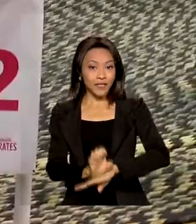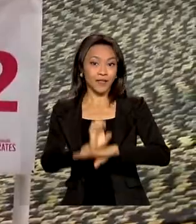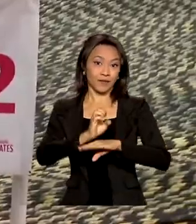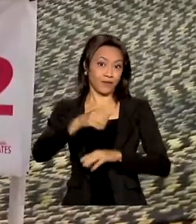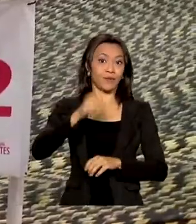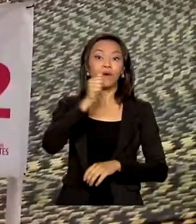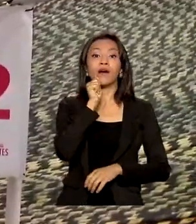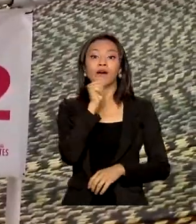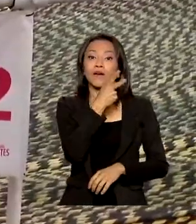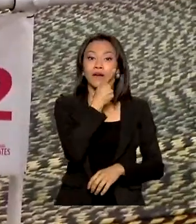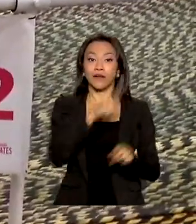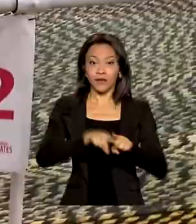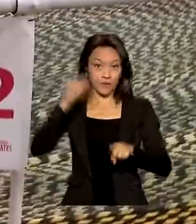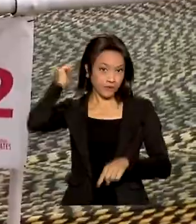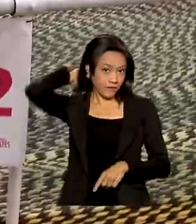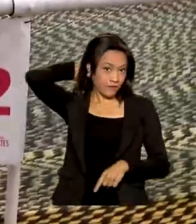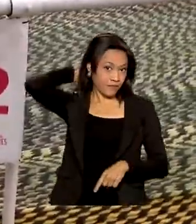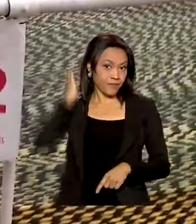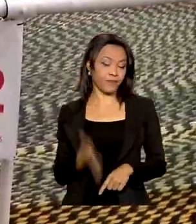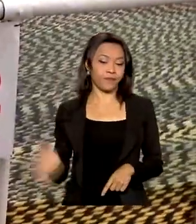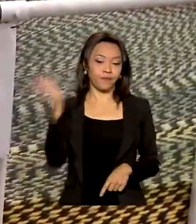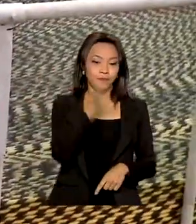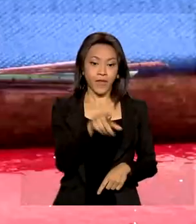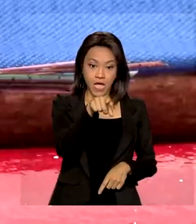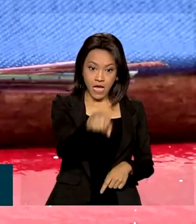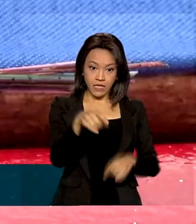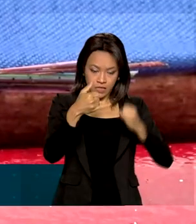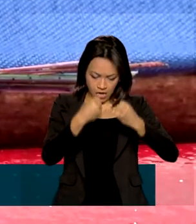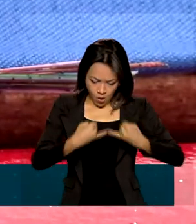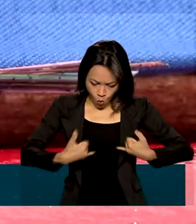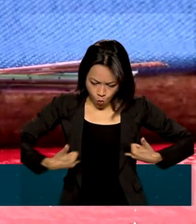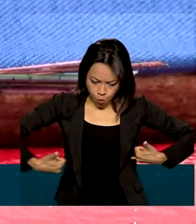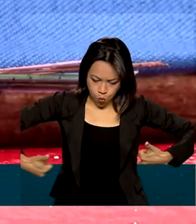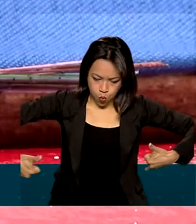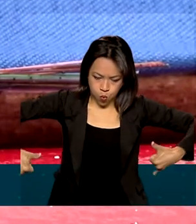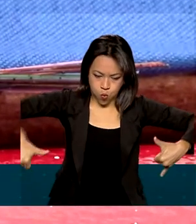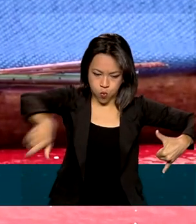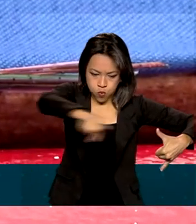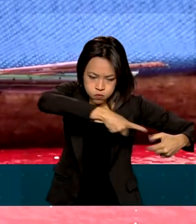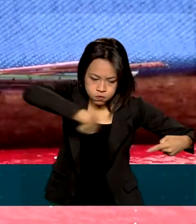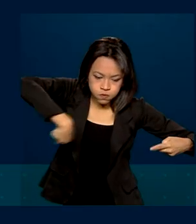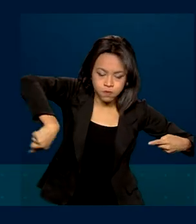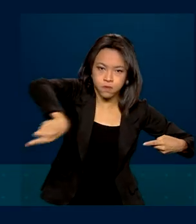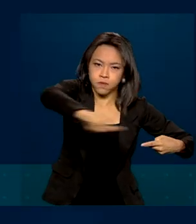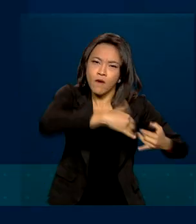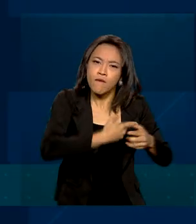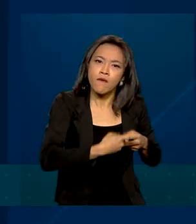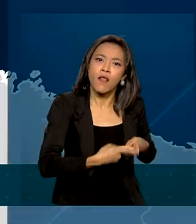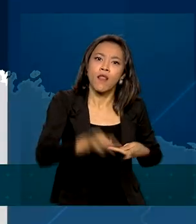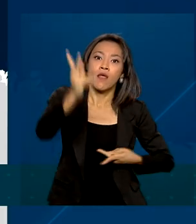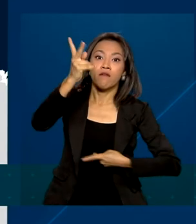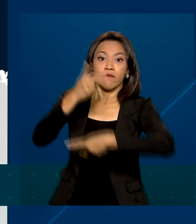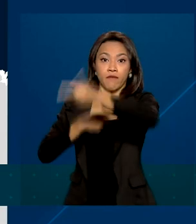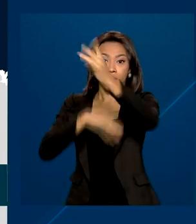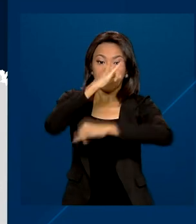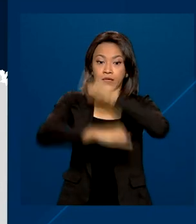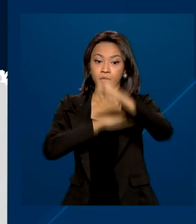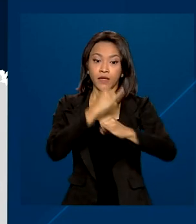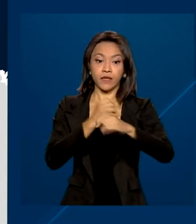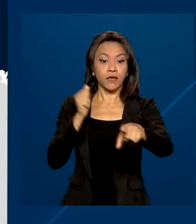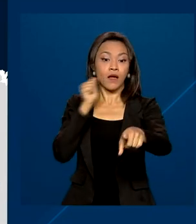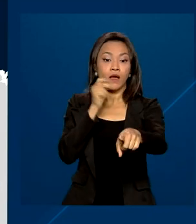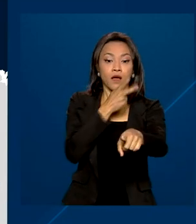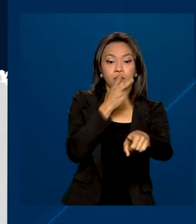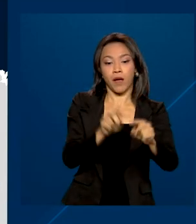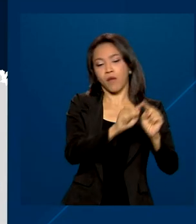O cabo de fibra ótica subfluvial vai levar internet de alta velocidade de Macapá, no Amapá, a